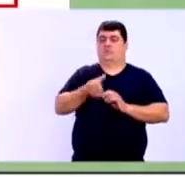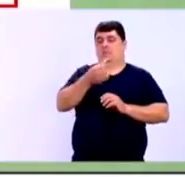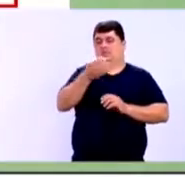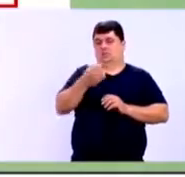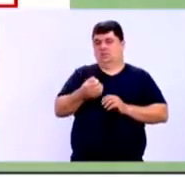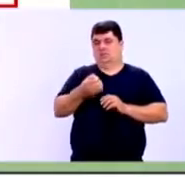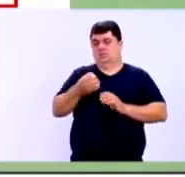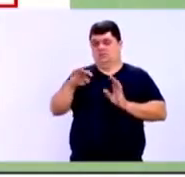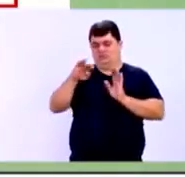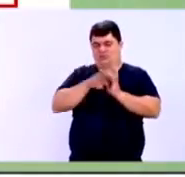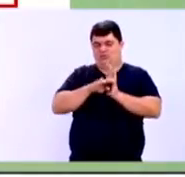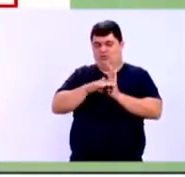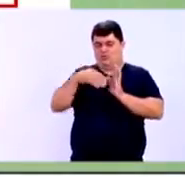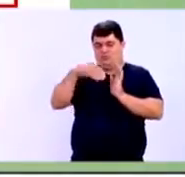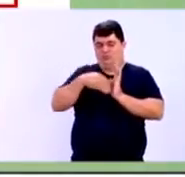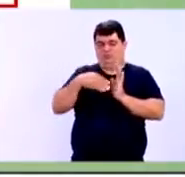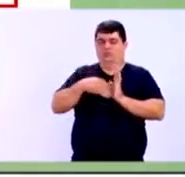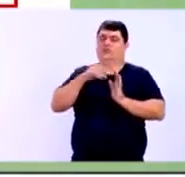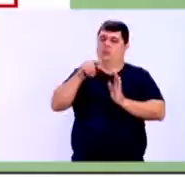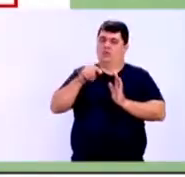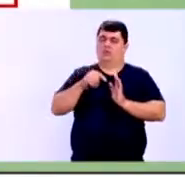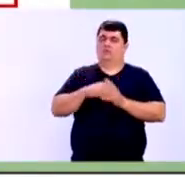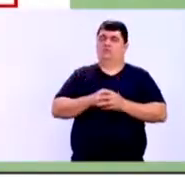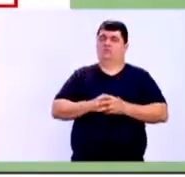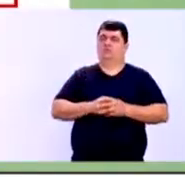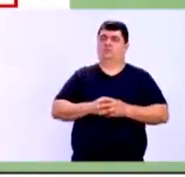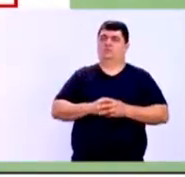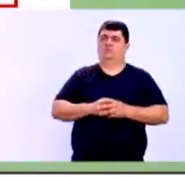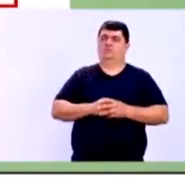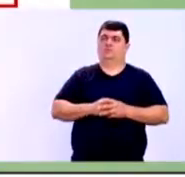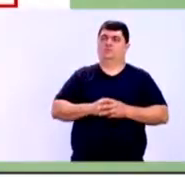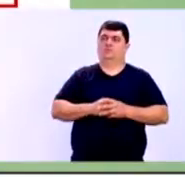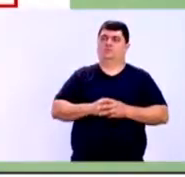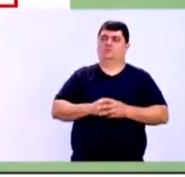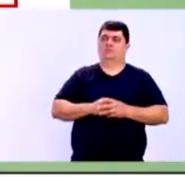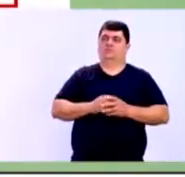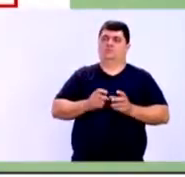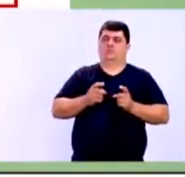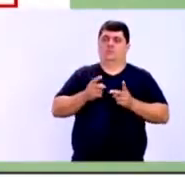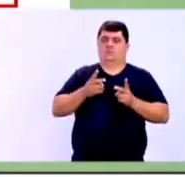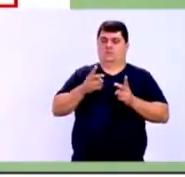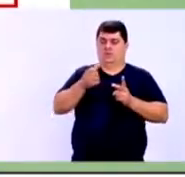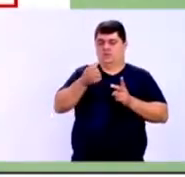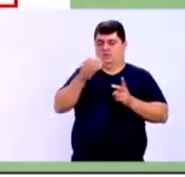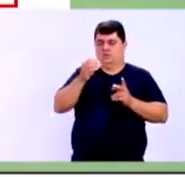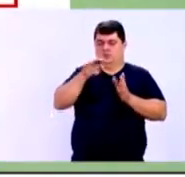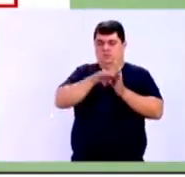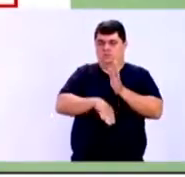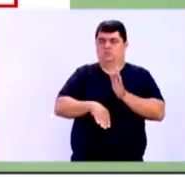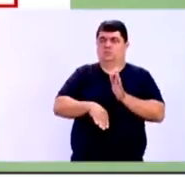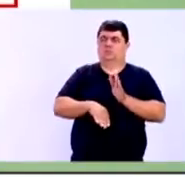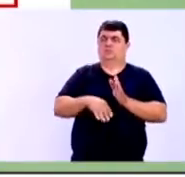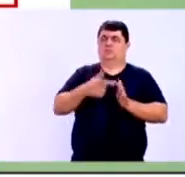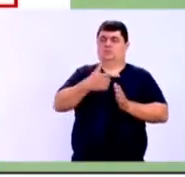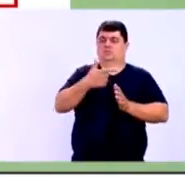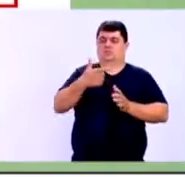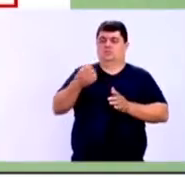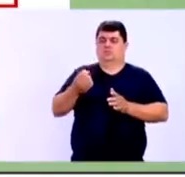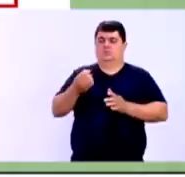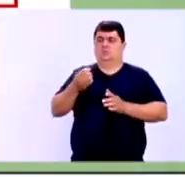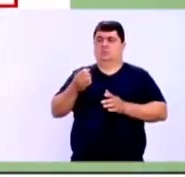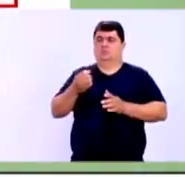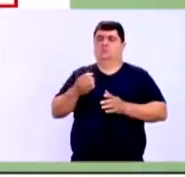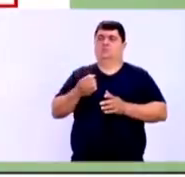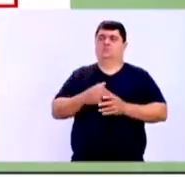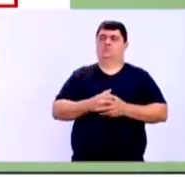60. Aí você, como se você vendeu 90, você vai baixar primeiro as 60, ao preço de